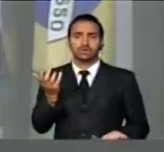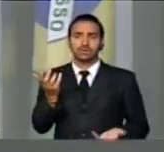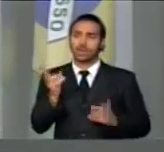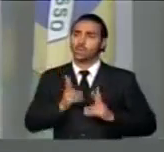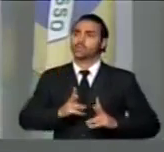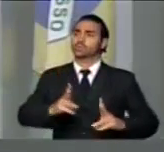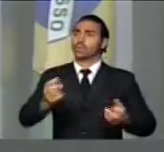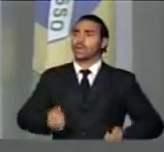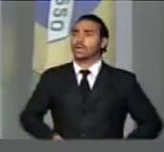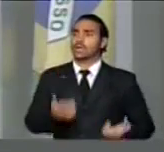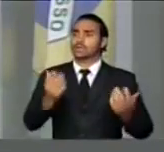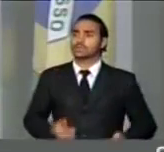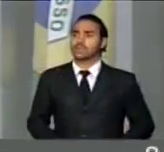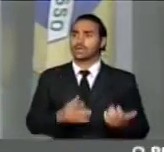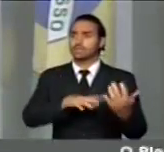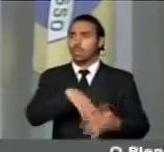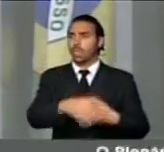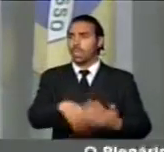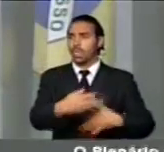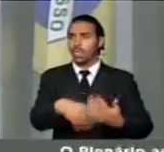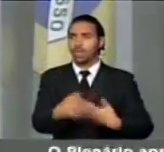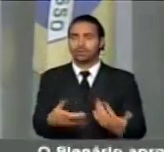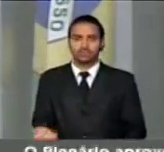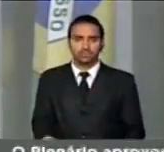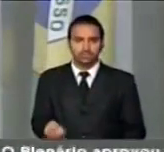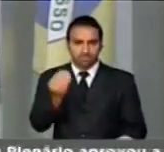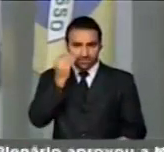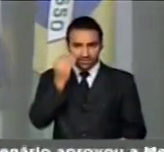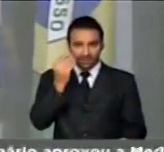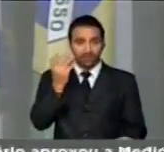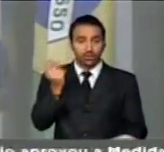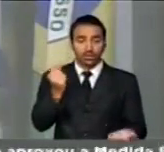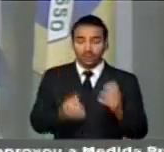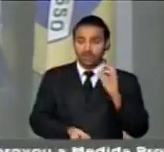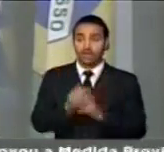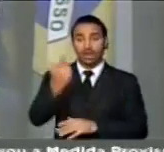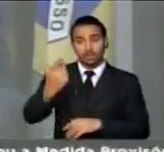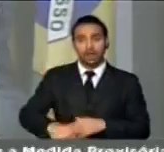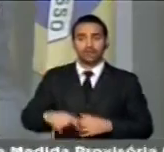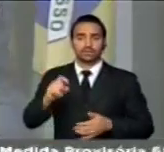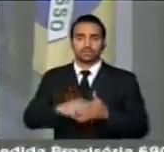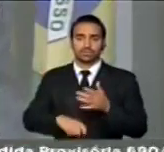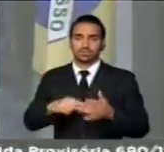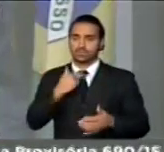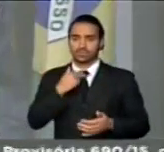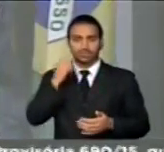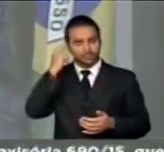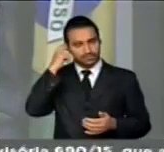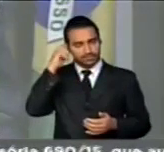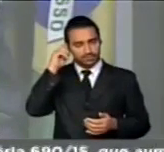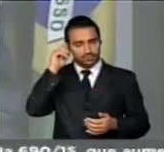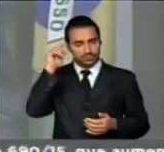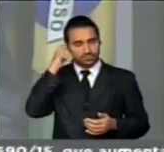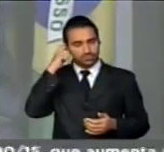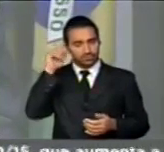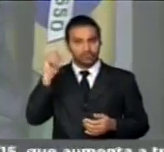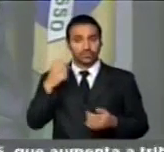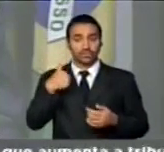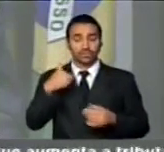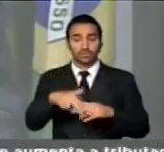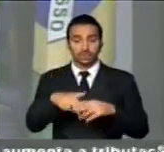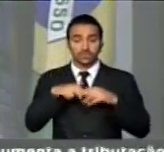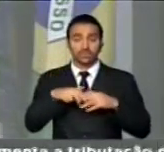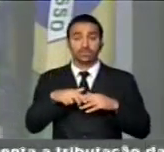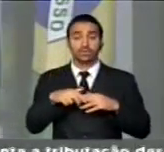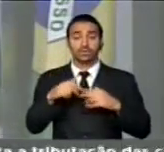na desordem e tentando trazer como remédio criação de mais e mais impostos. E aí eu inicio a minha fala